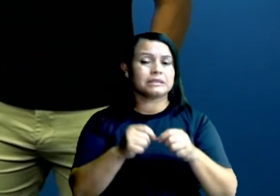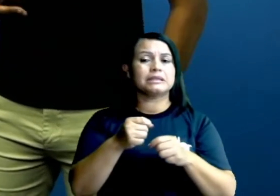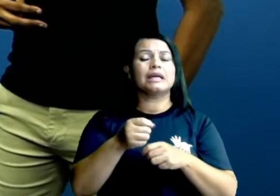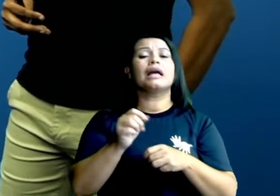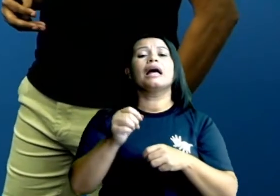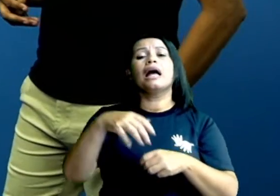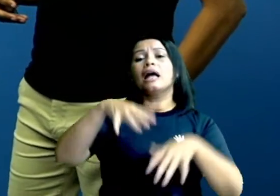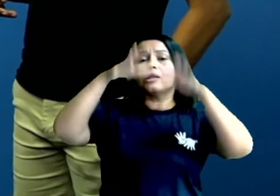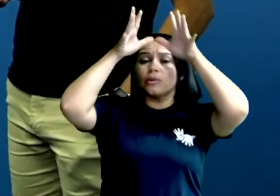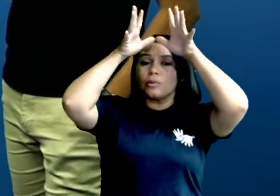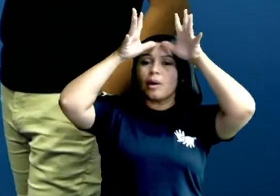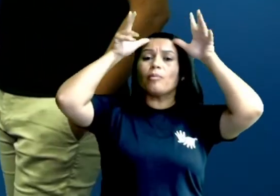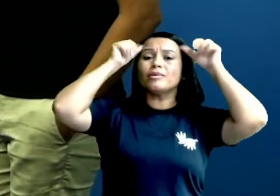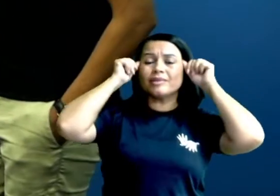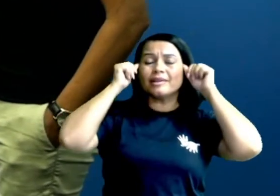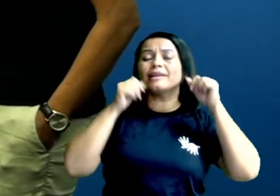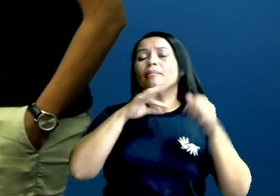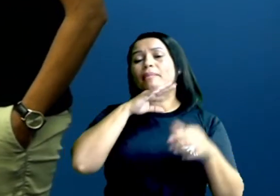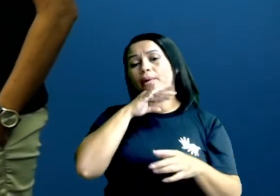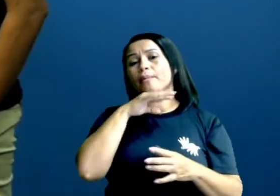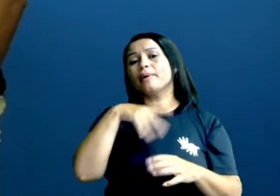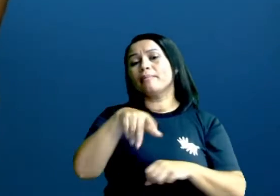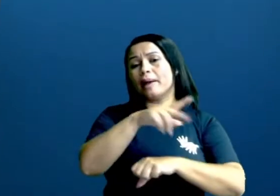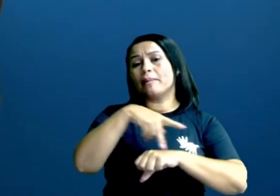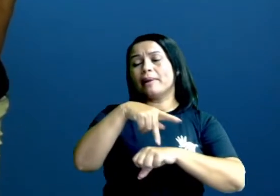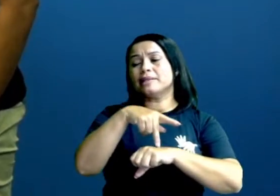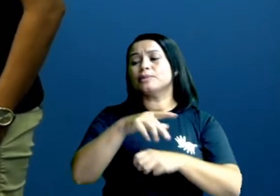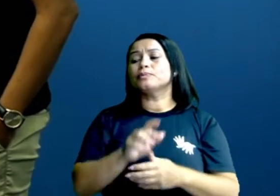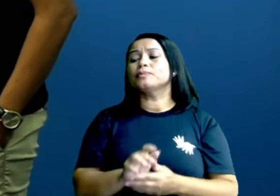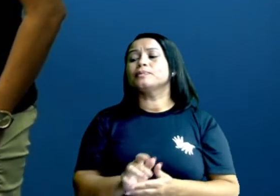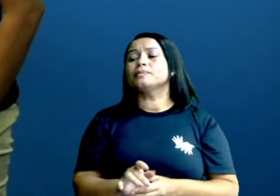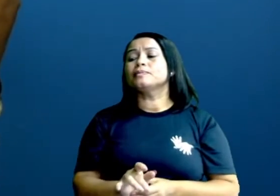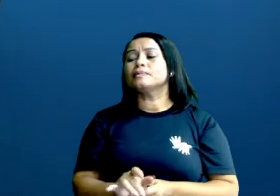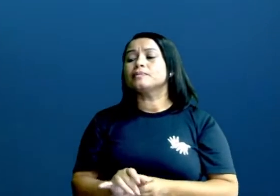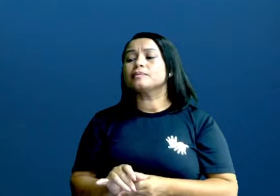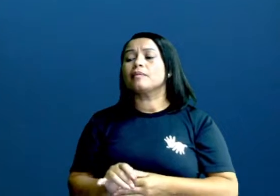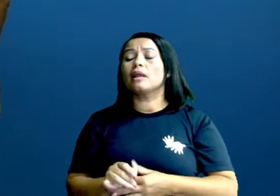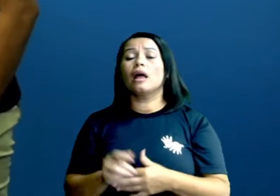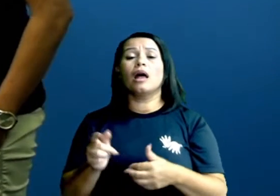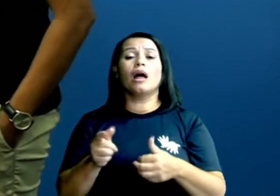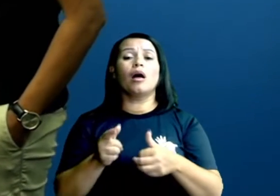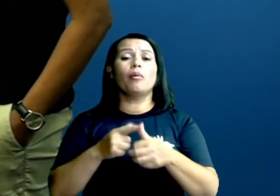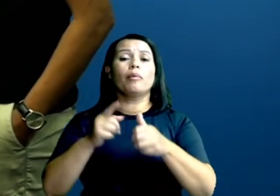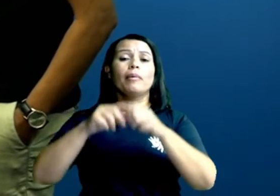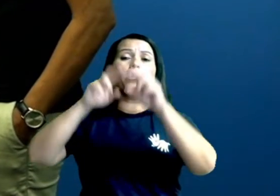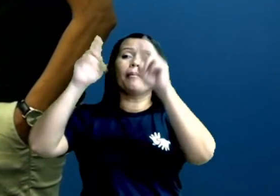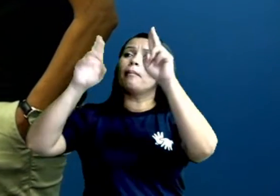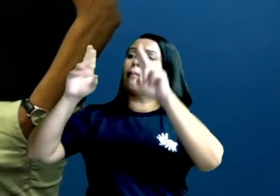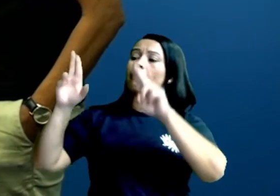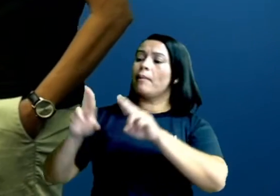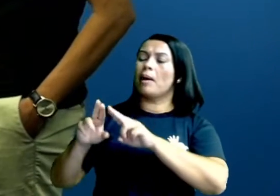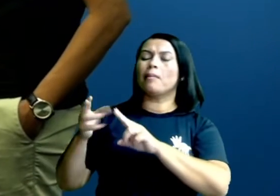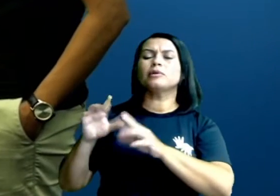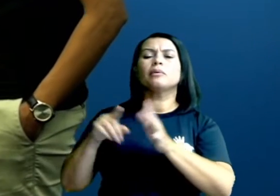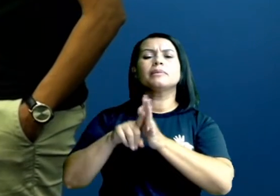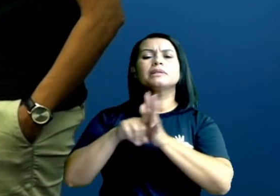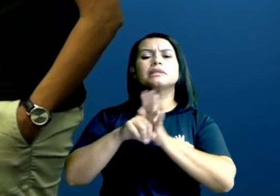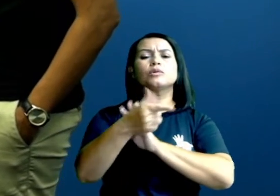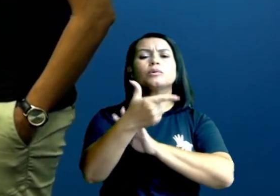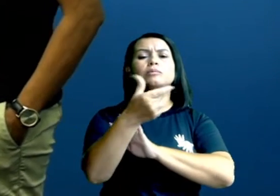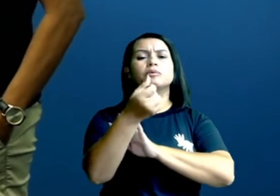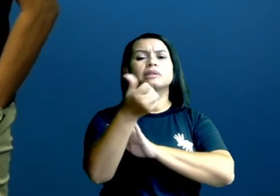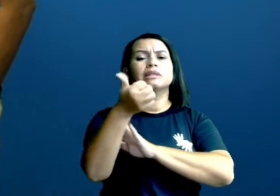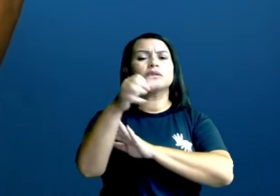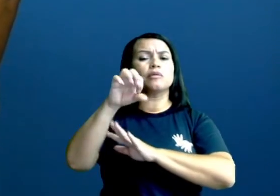bem negativo para o nosso país. Aqui a gente tem, nesse primeiro mapa, né, dados aí de